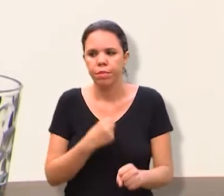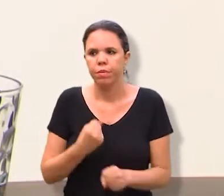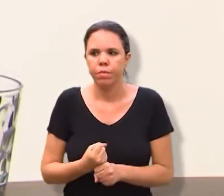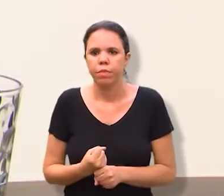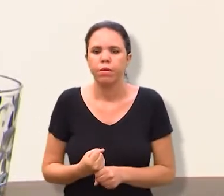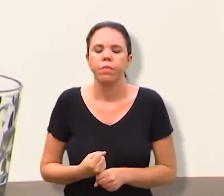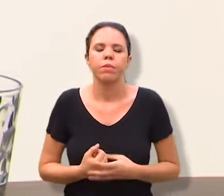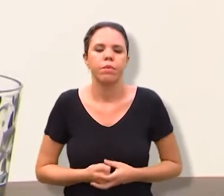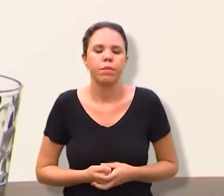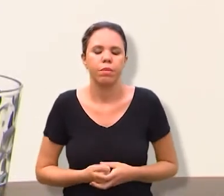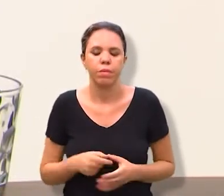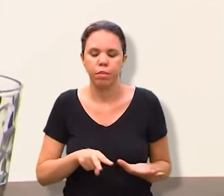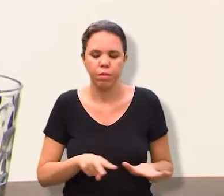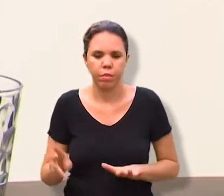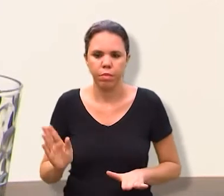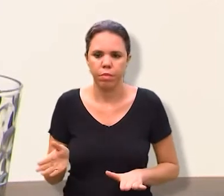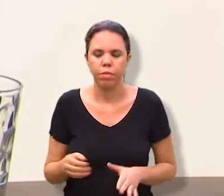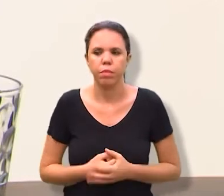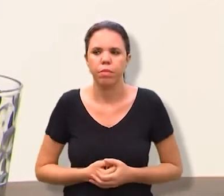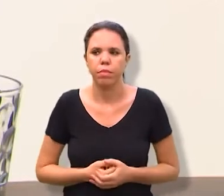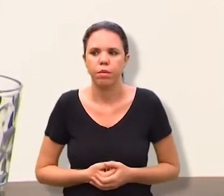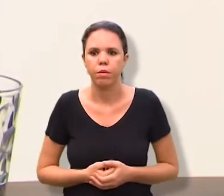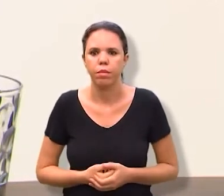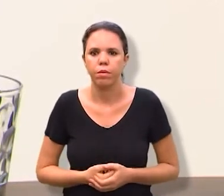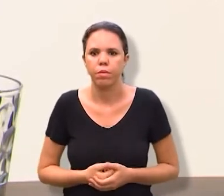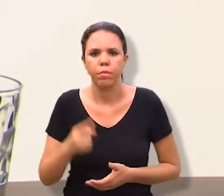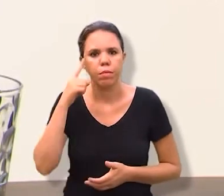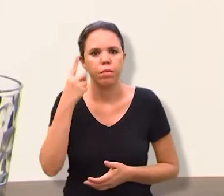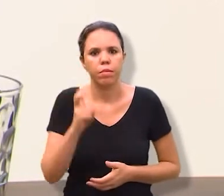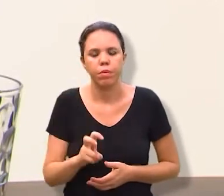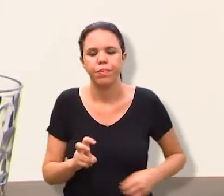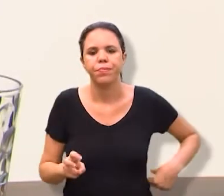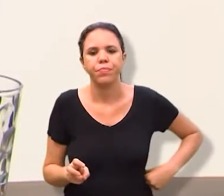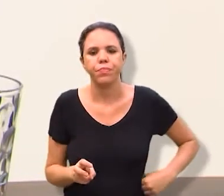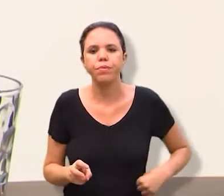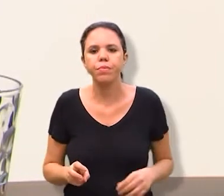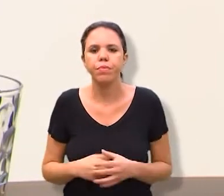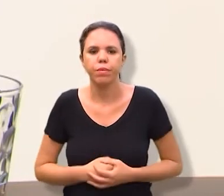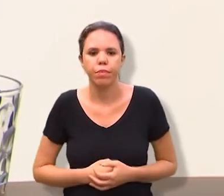ano, vai fechar agora, essa semana já deve passar agora no dia 15